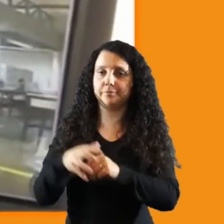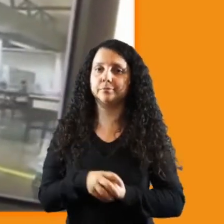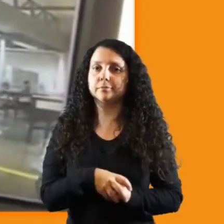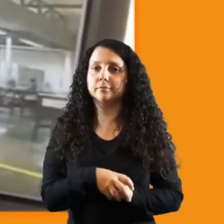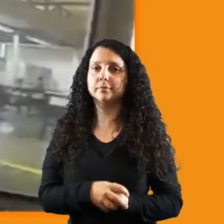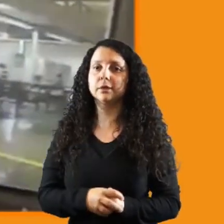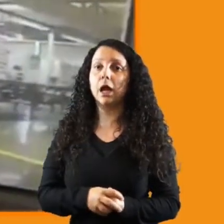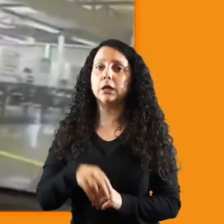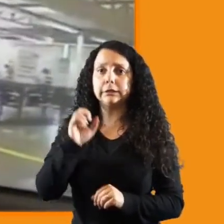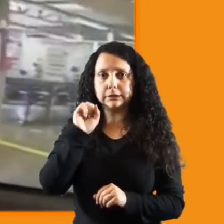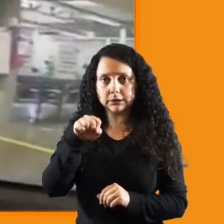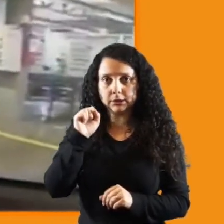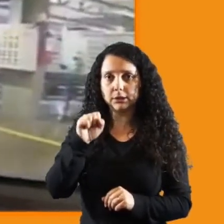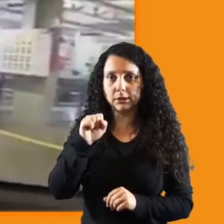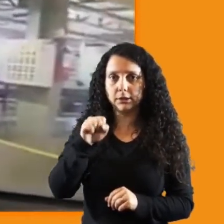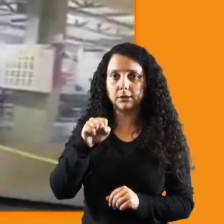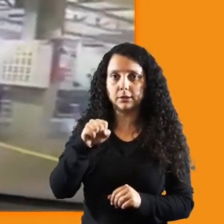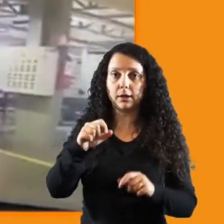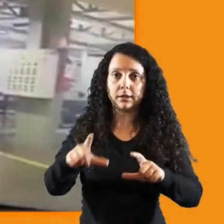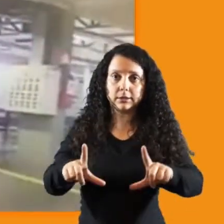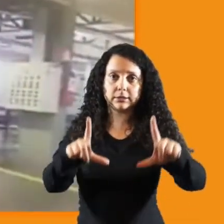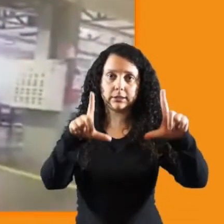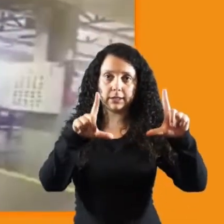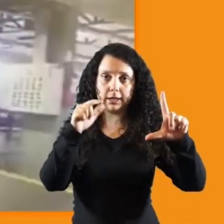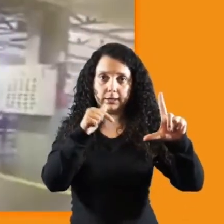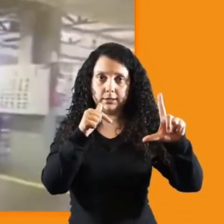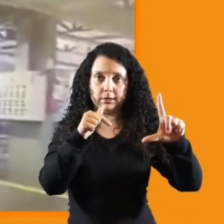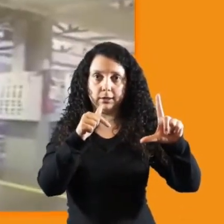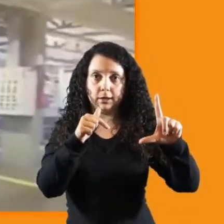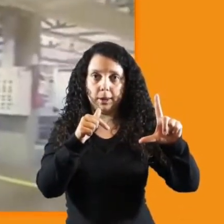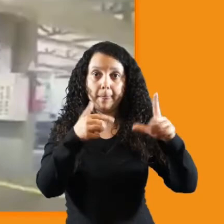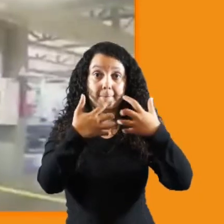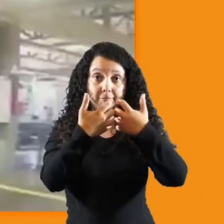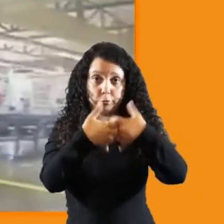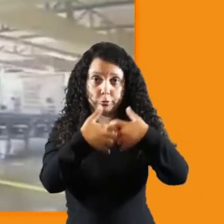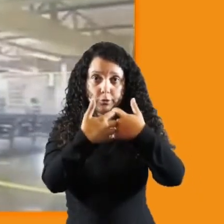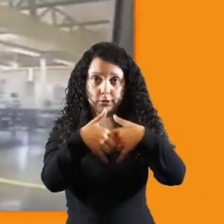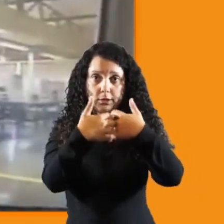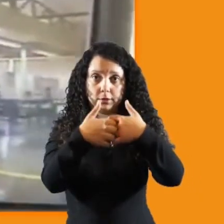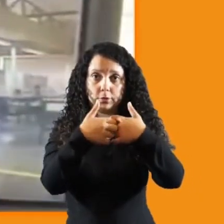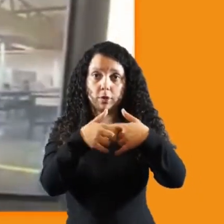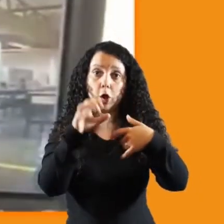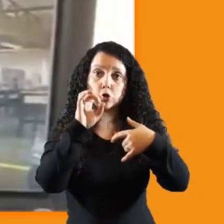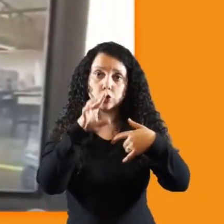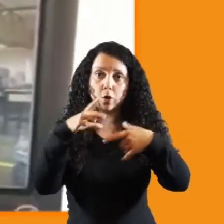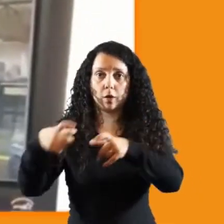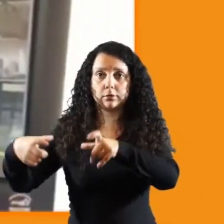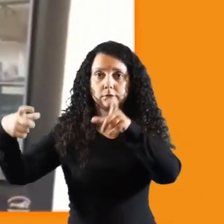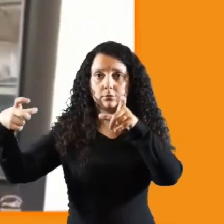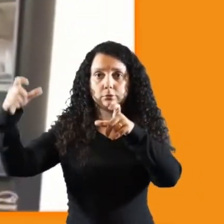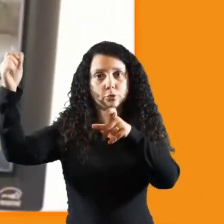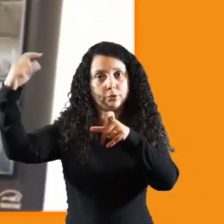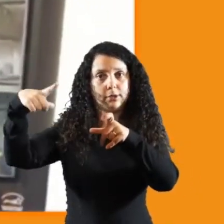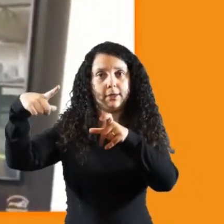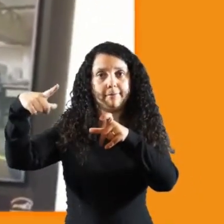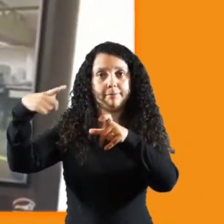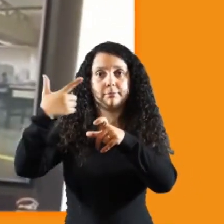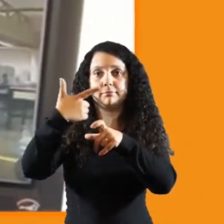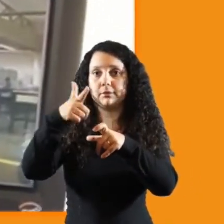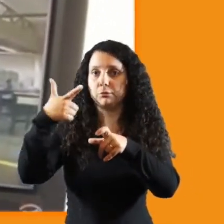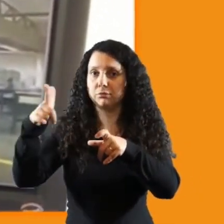tela está ligada Ela também só tá tudo ligada, ali. Só está ligada por causa dos módulos solares. Que espetáculo,